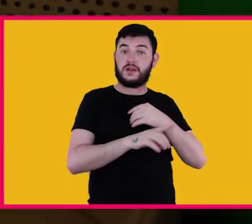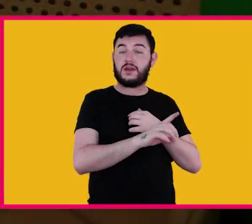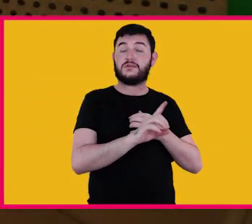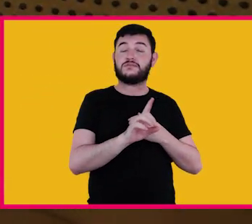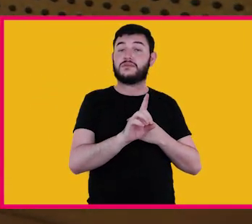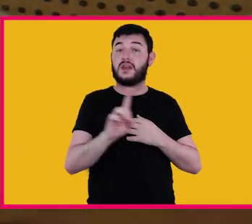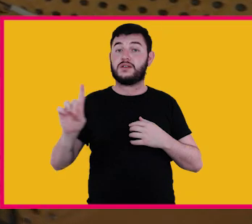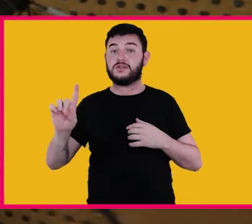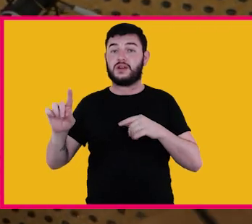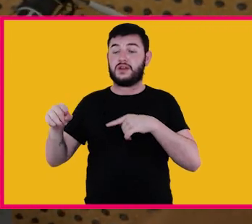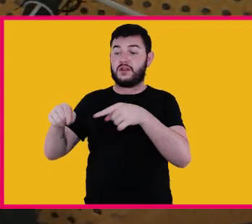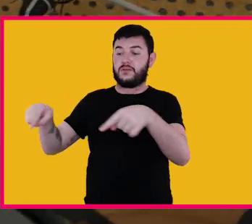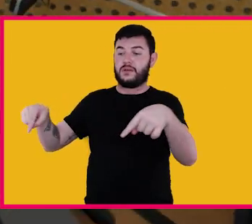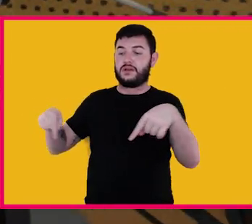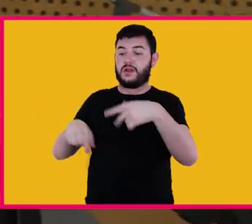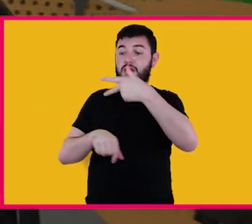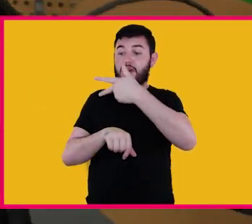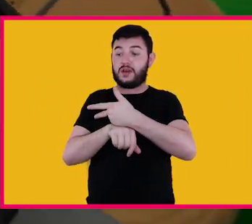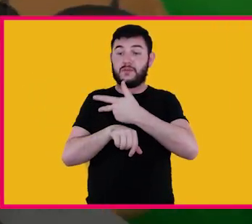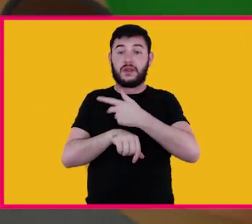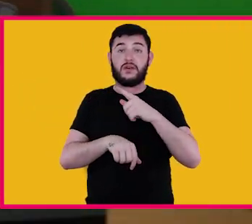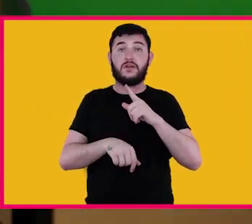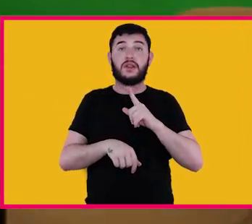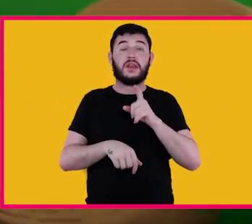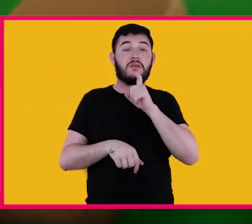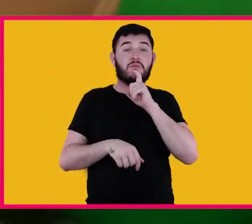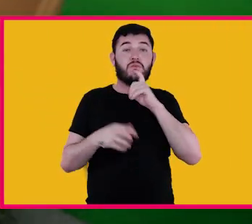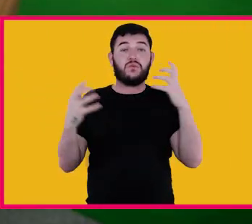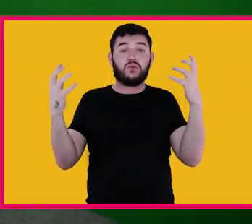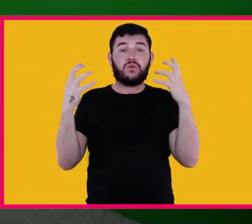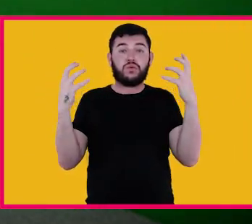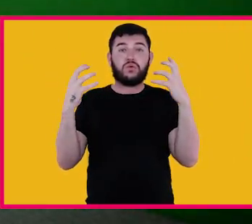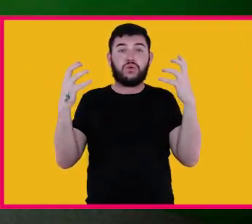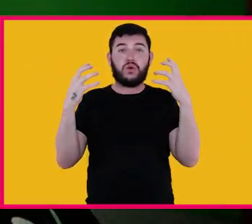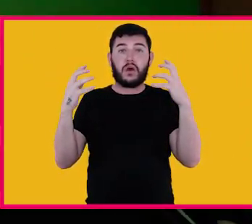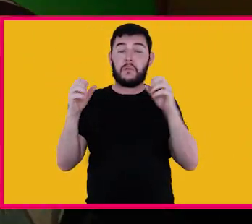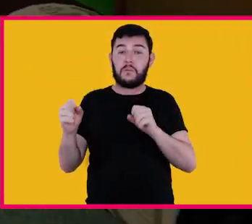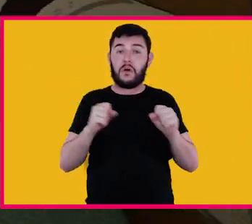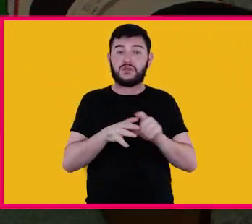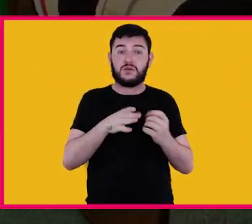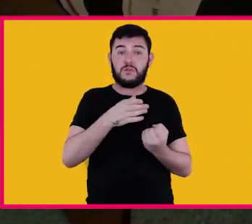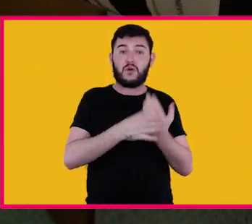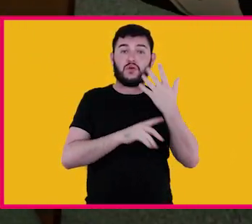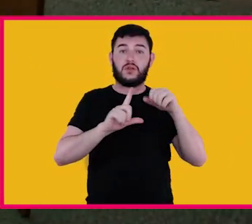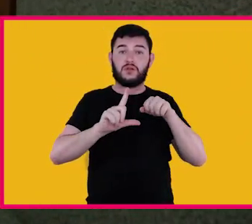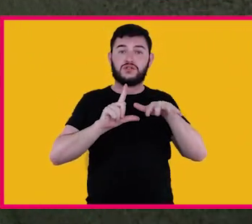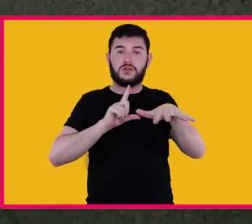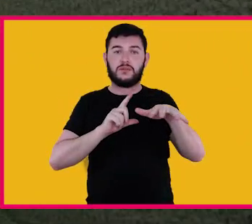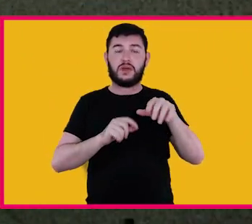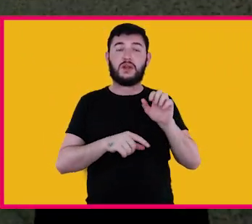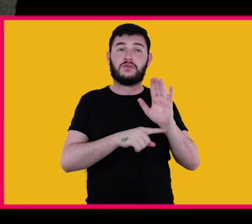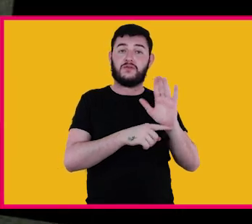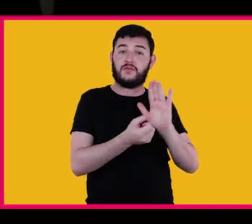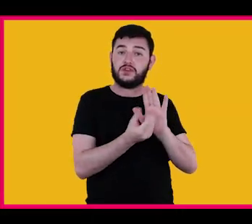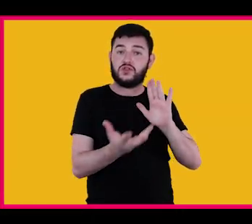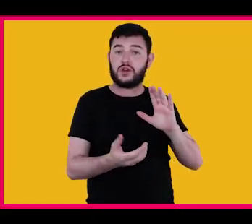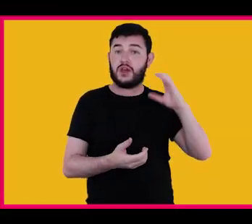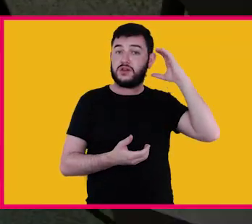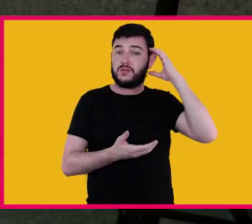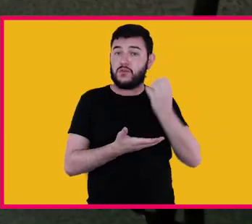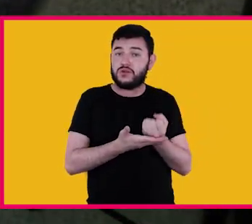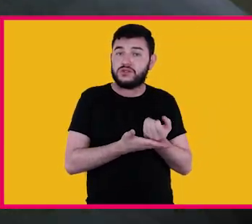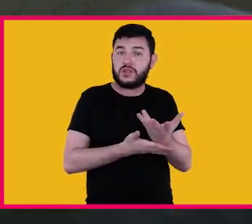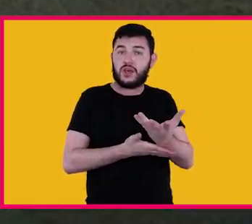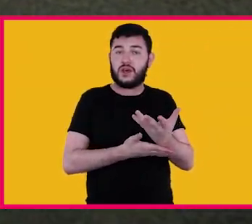gravação, que é uma cabine climatizada com tratamento acústico voltado para a produção de novas mídias, como podcasts, videocasts, lives ou rádios